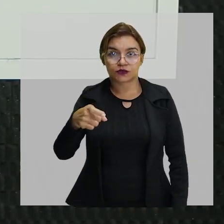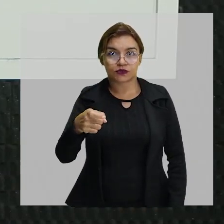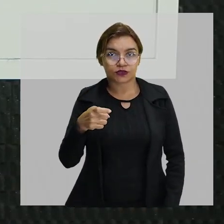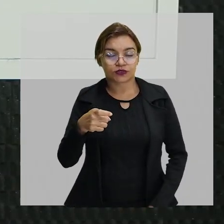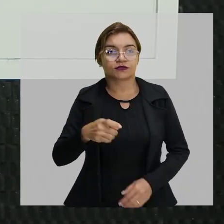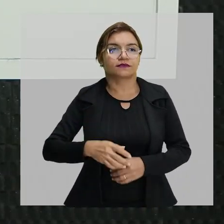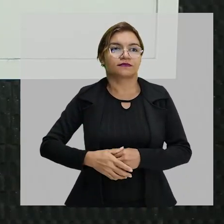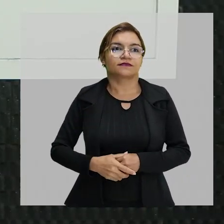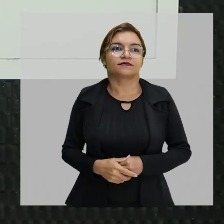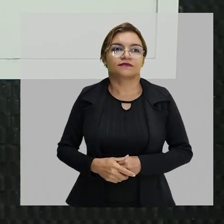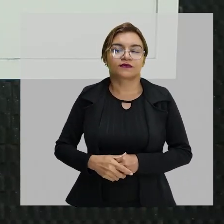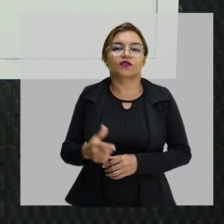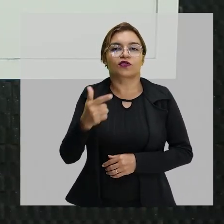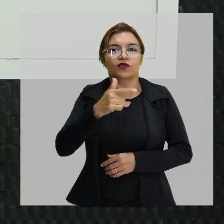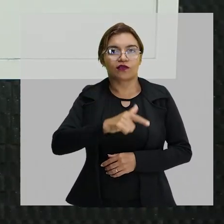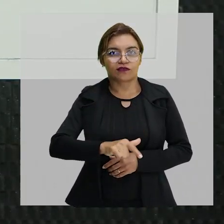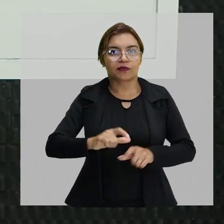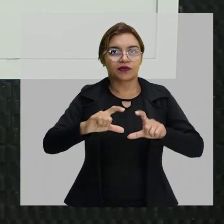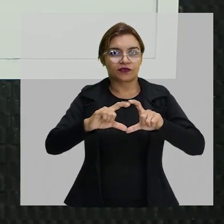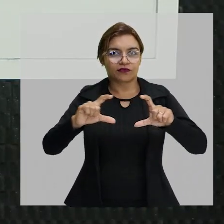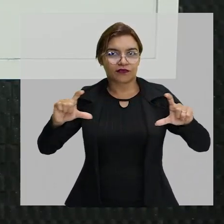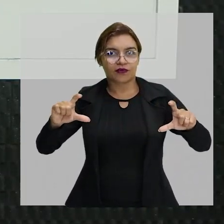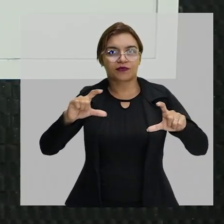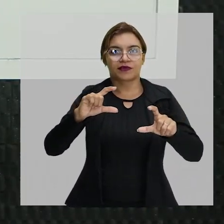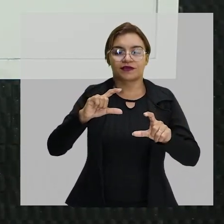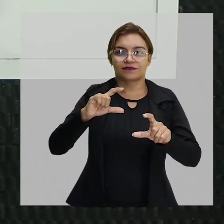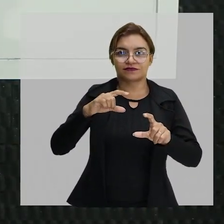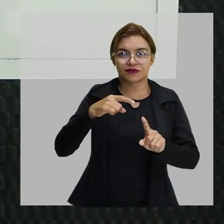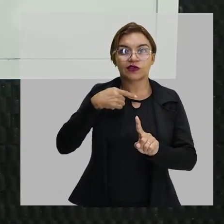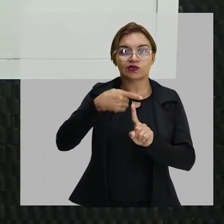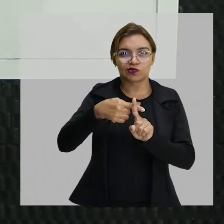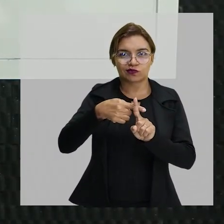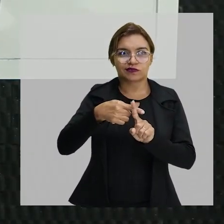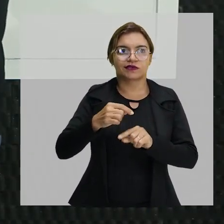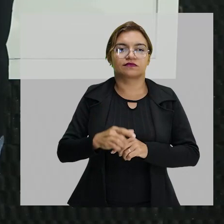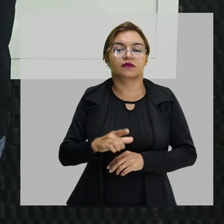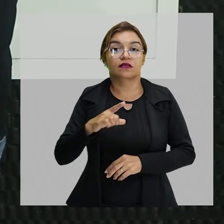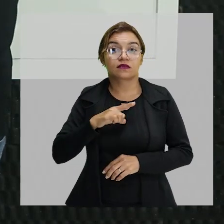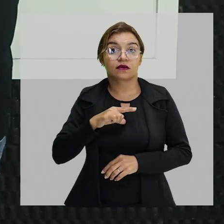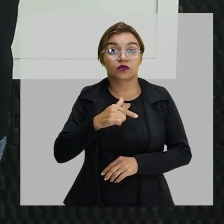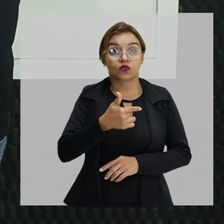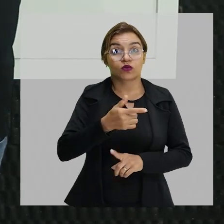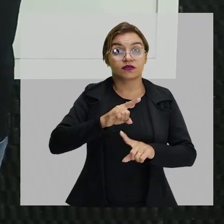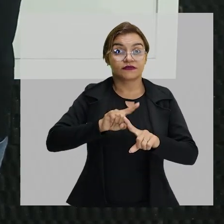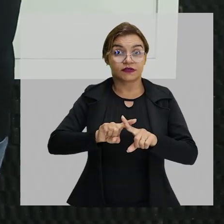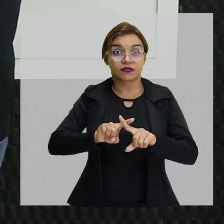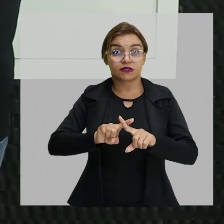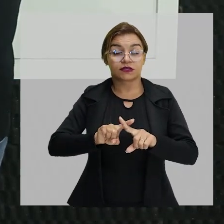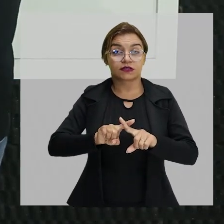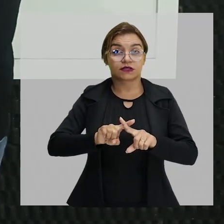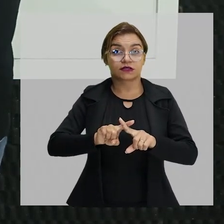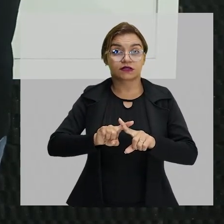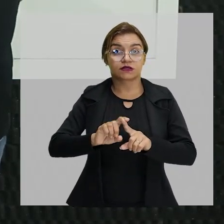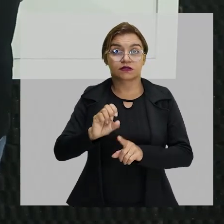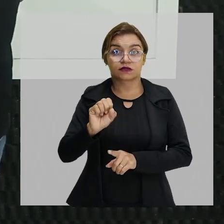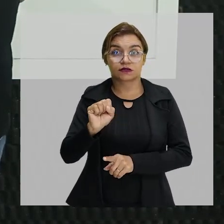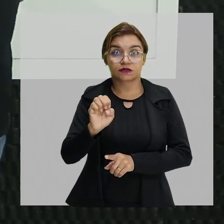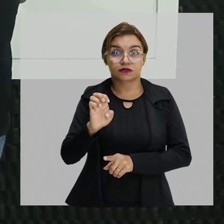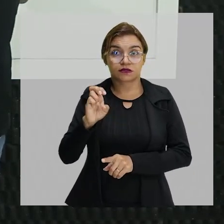Certo? Vamos usar novamente aí a fórmula da soma. Então você vai ter 2 vezes o